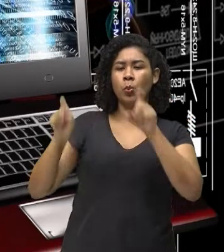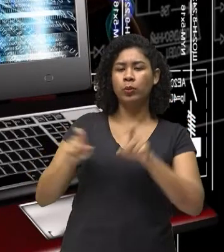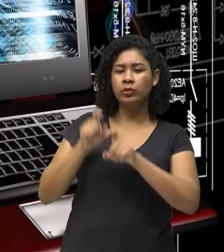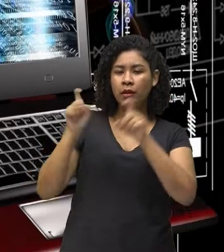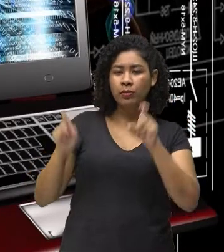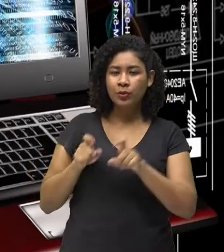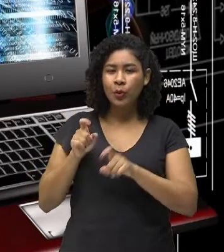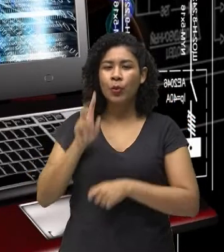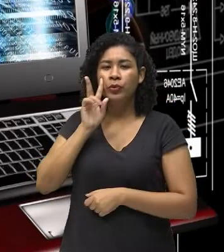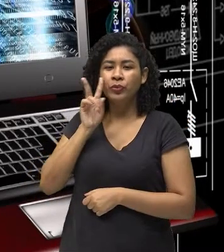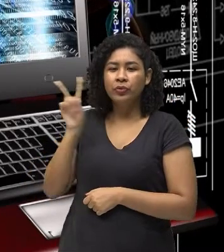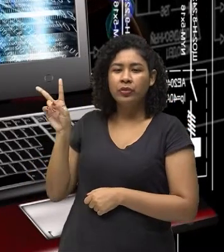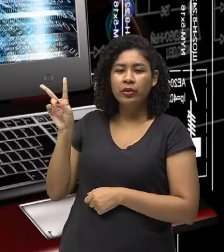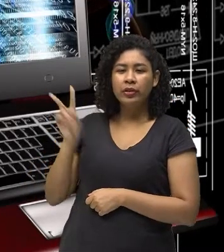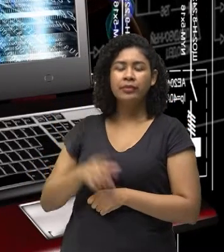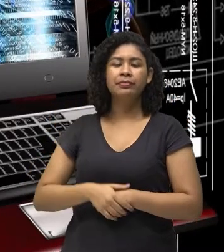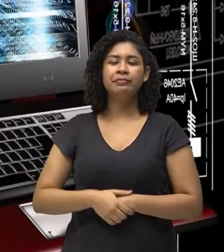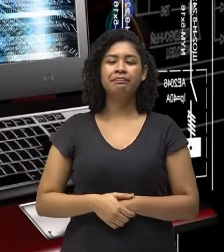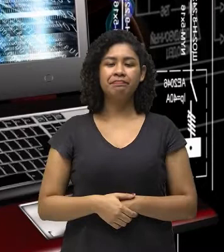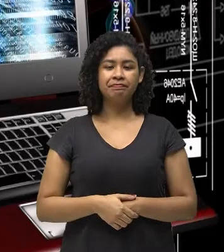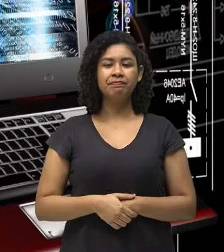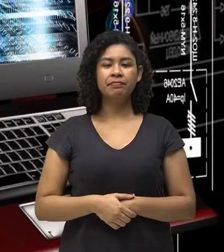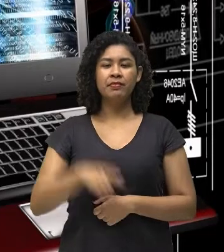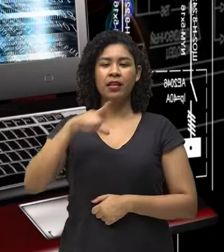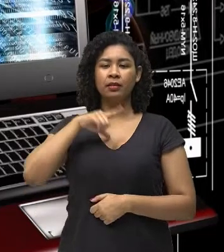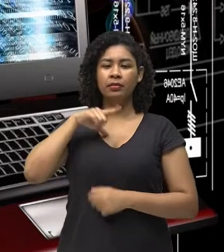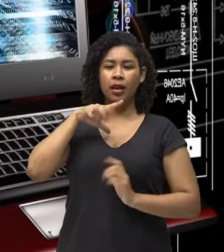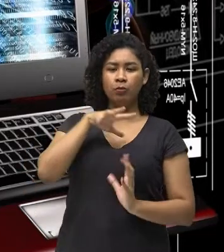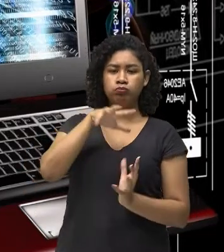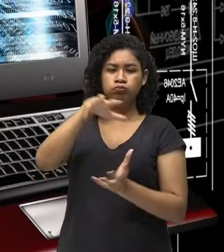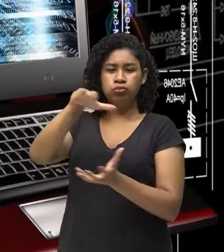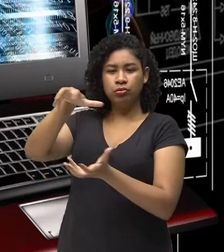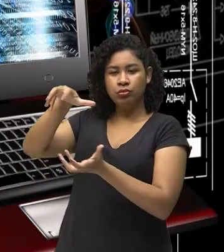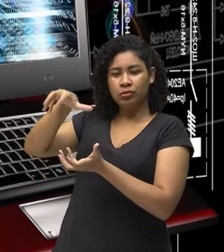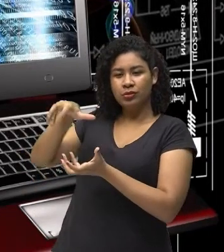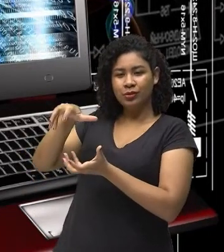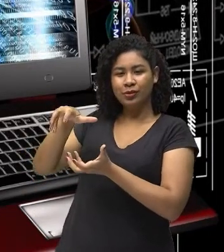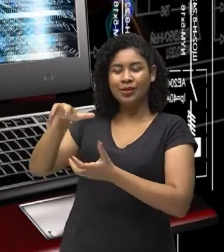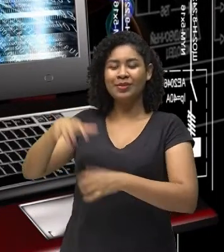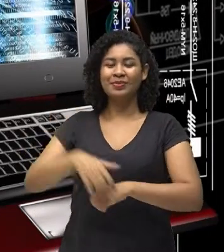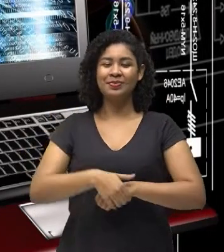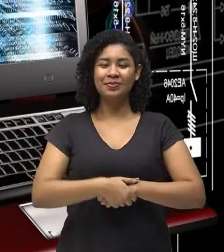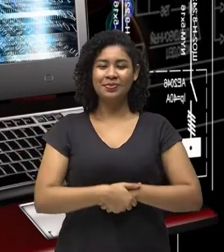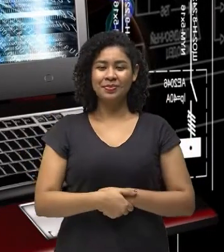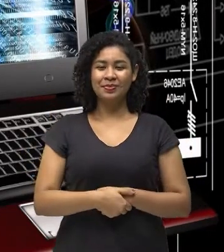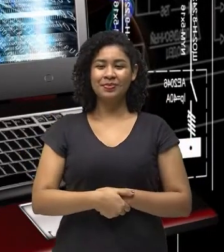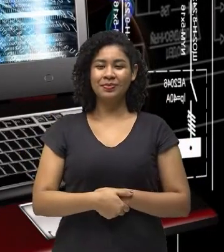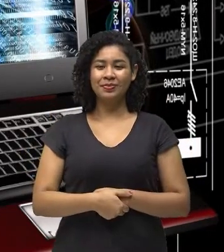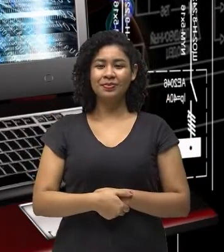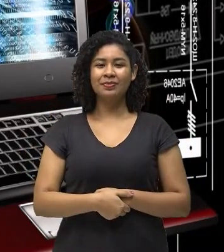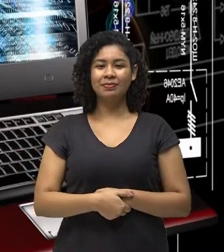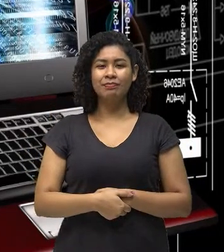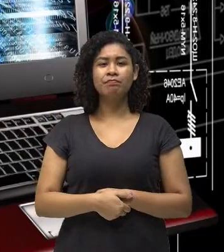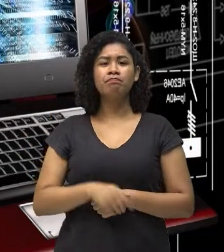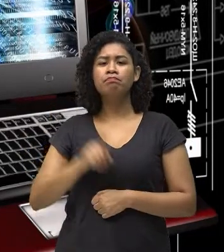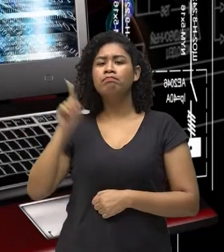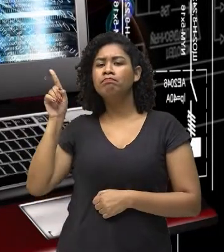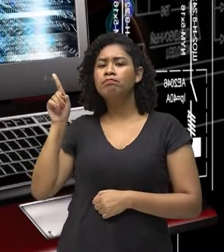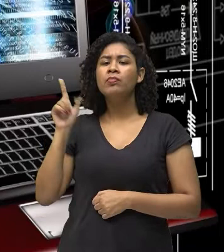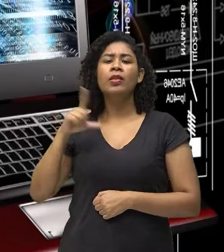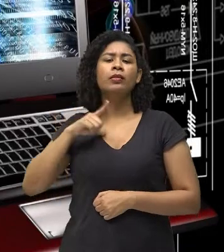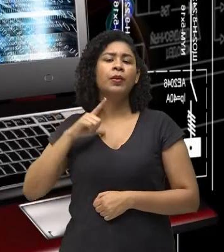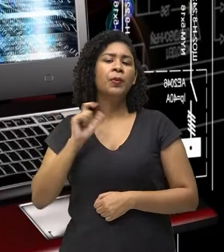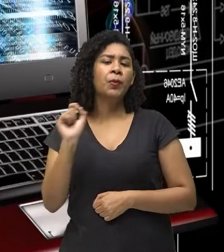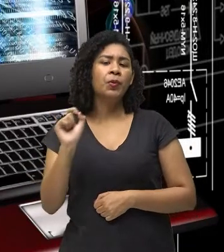é? Tem ali aquele globo, né? Globo terrestre. E nessas imagens você tem observando